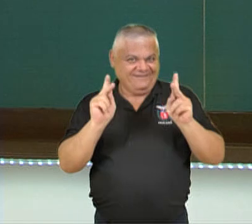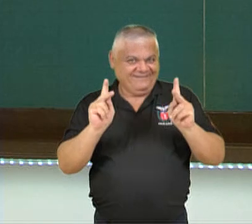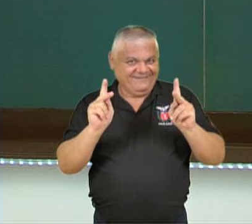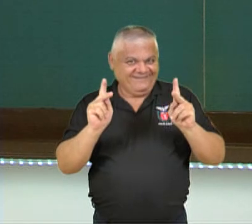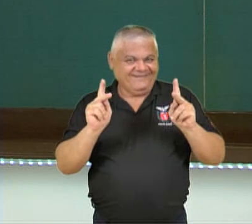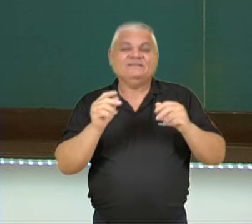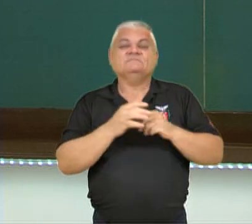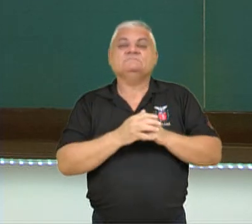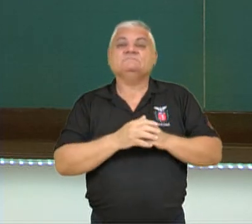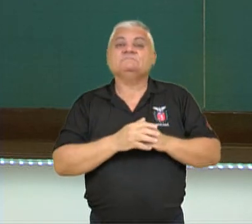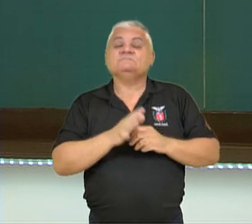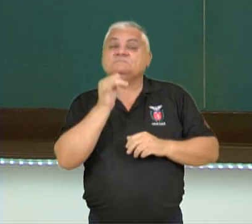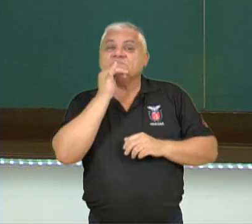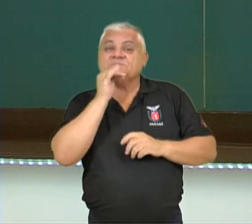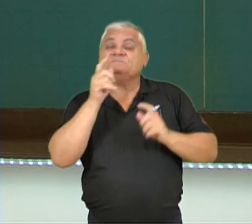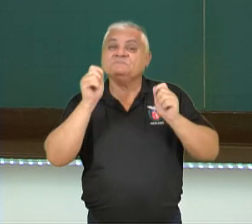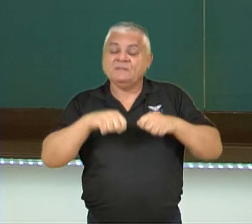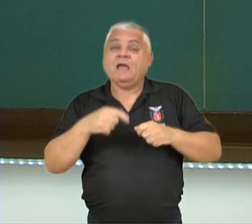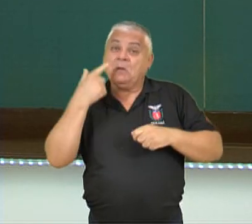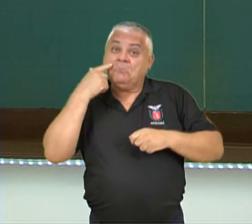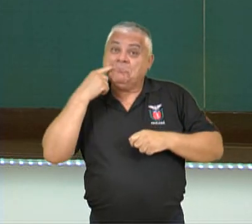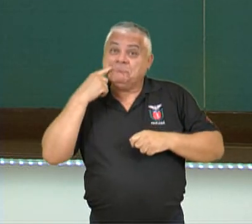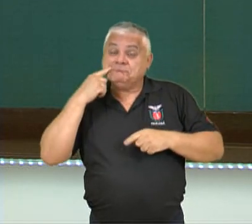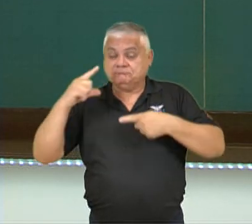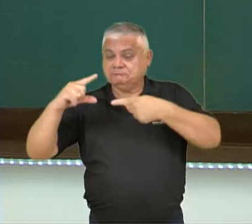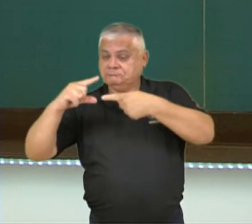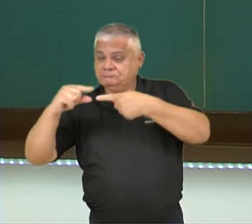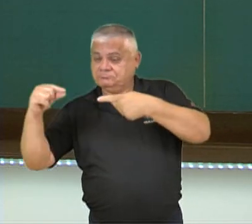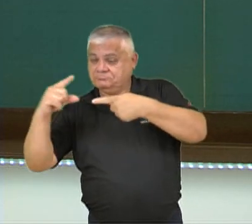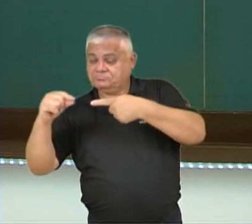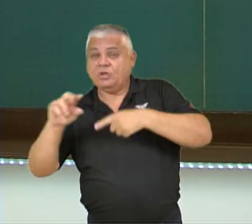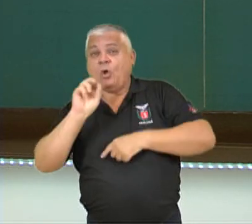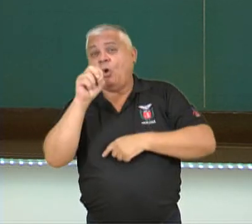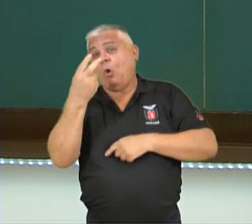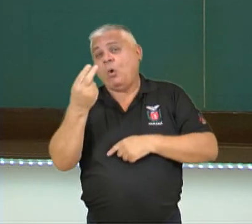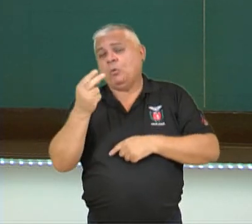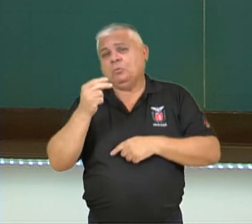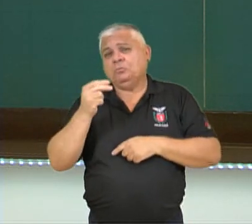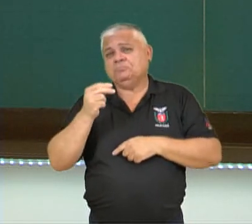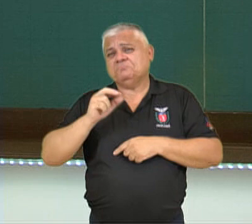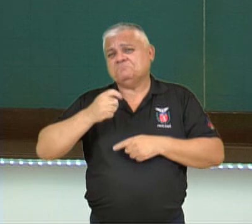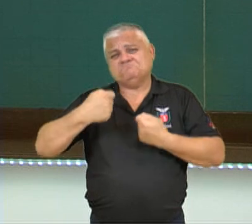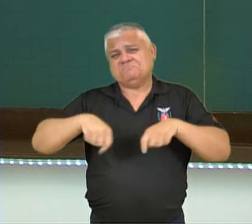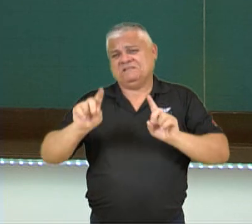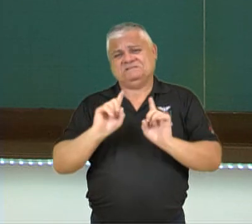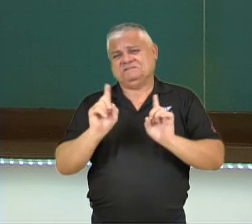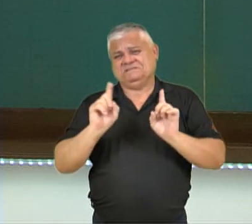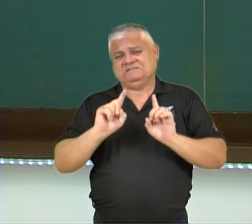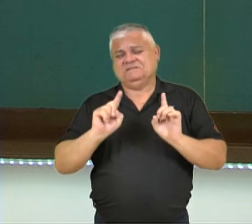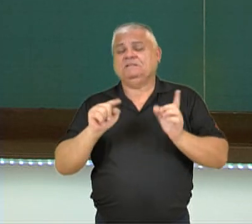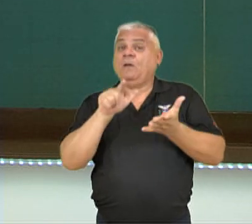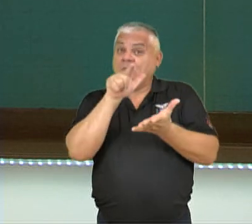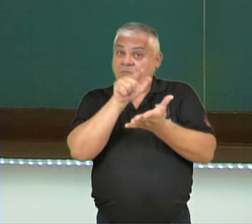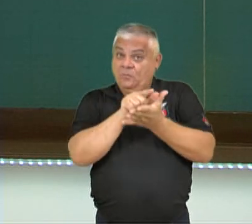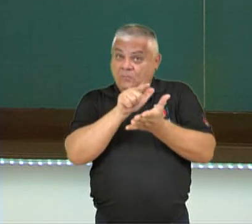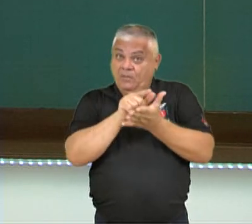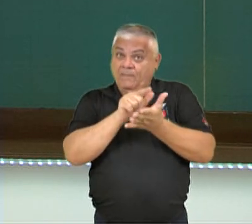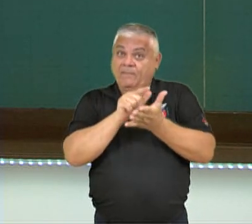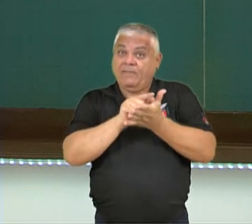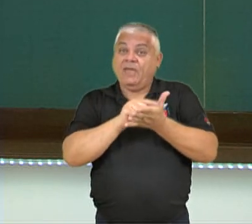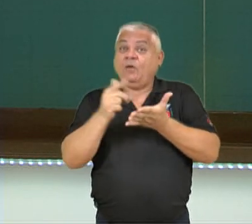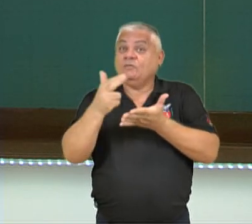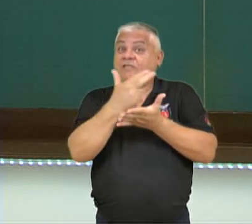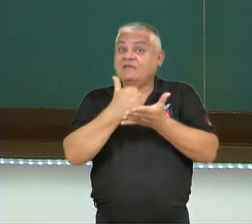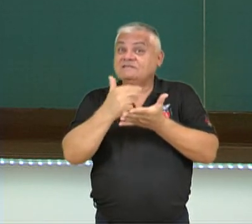Nós podemos colocar essa flechinha ou não, mas no papel, é claro, a gente desenha um pedaço apenas,